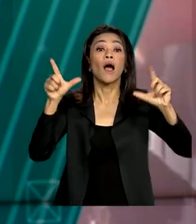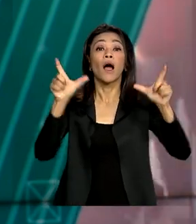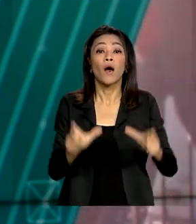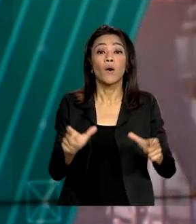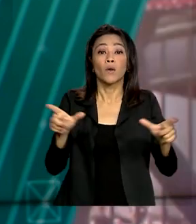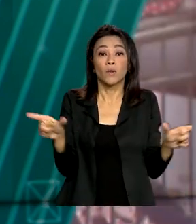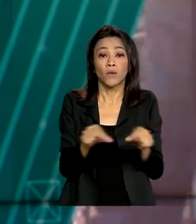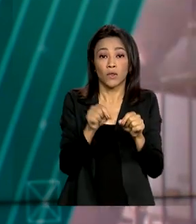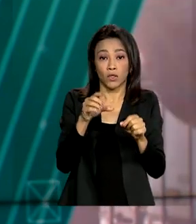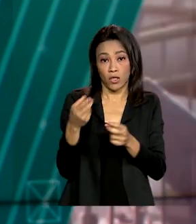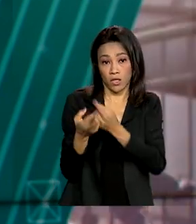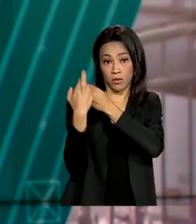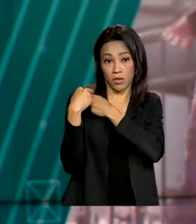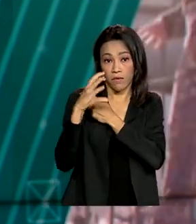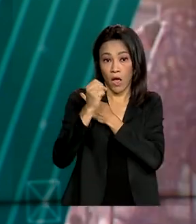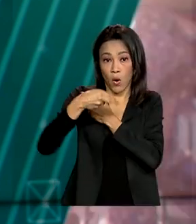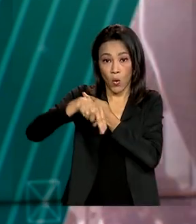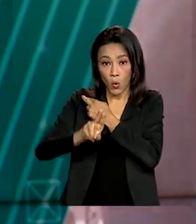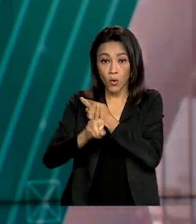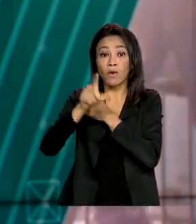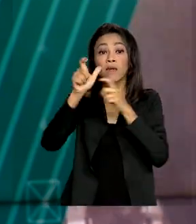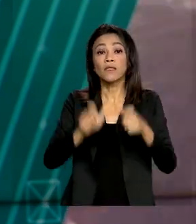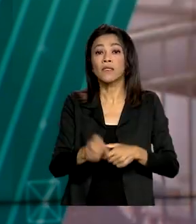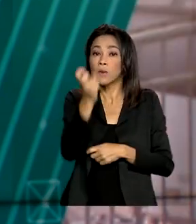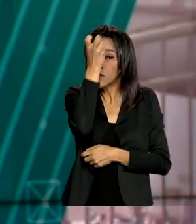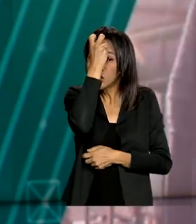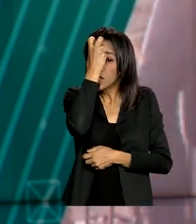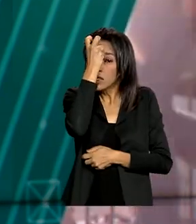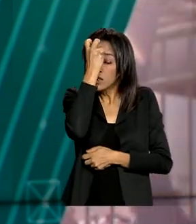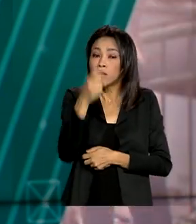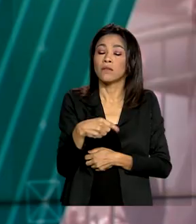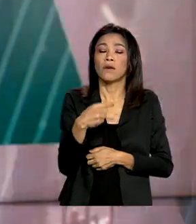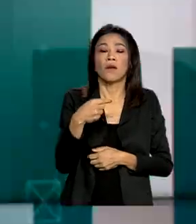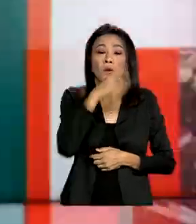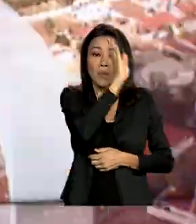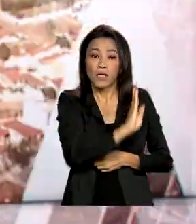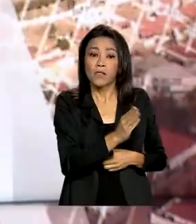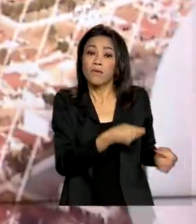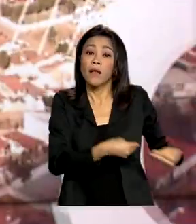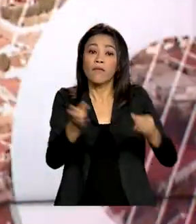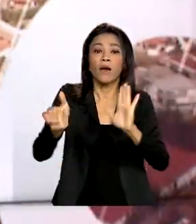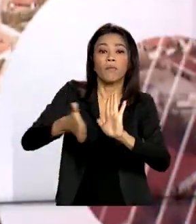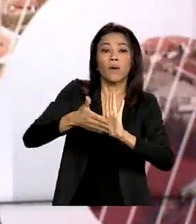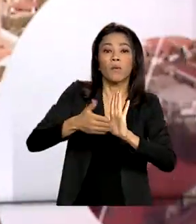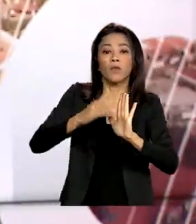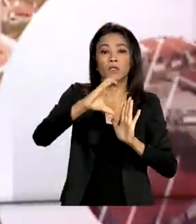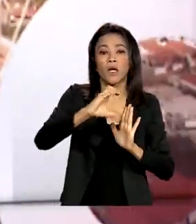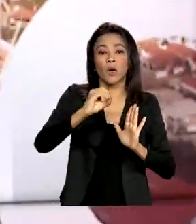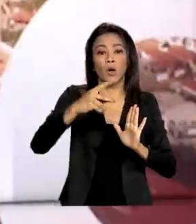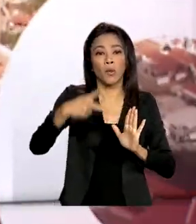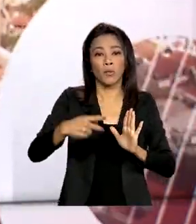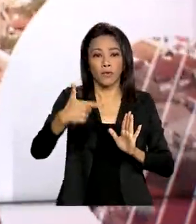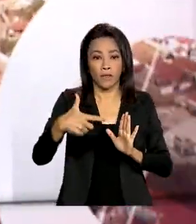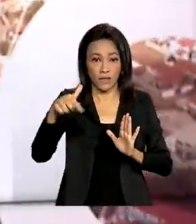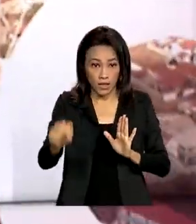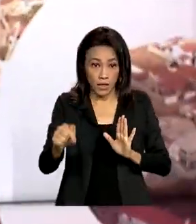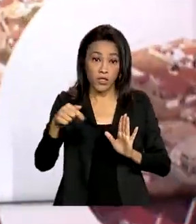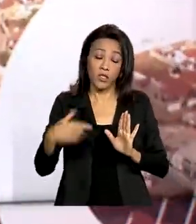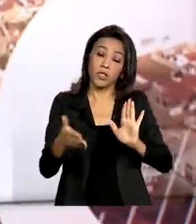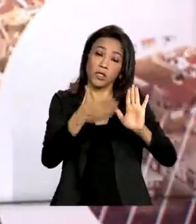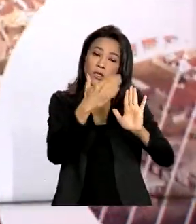Egito o Brasil vai levar para a copa e 27 propostas de financiamento climático como adiantou o ministro do meio ambiente